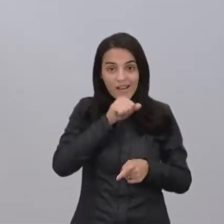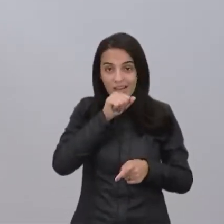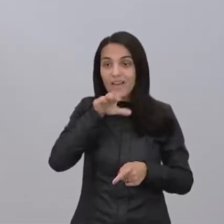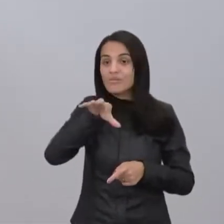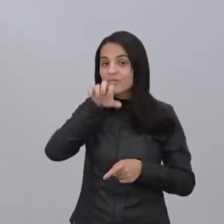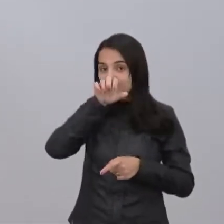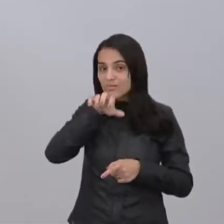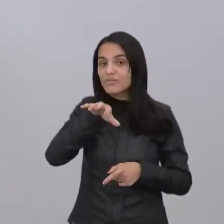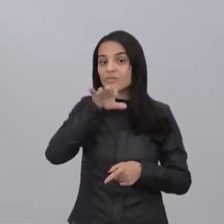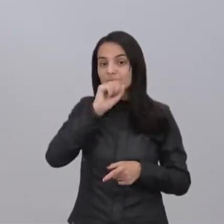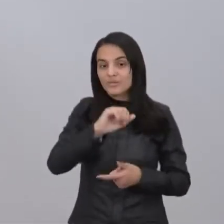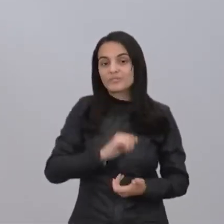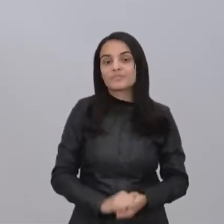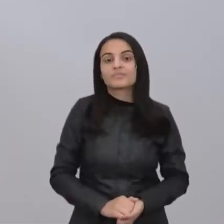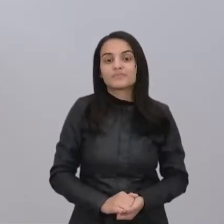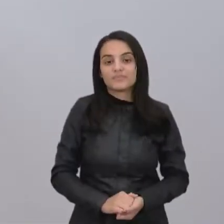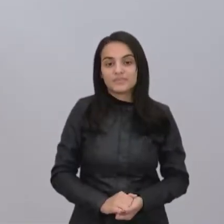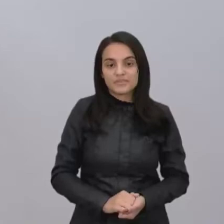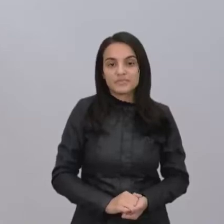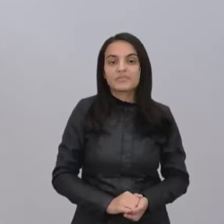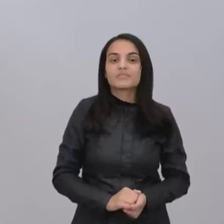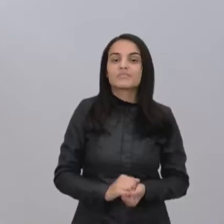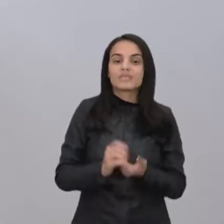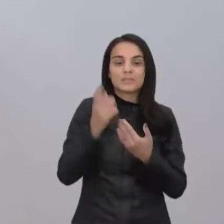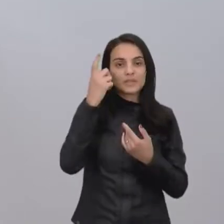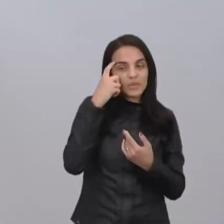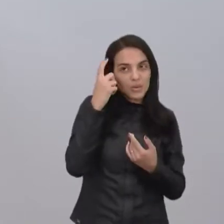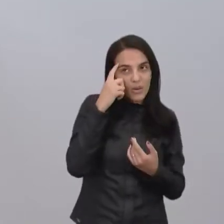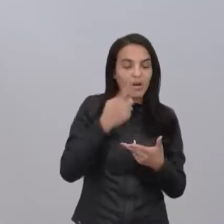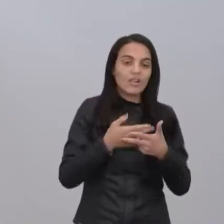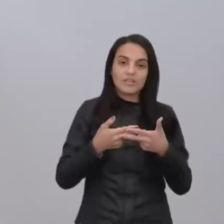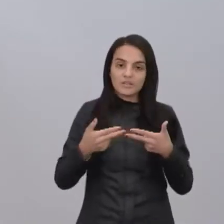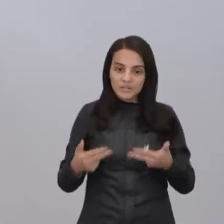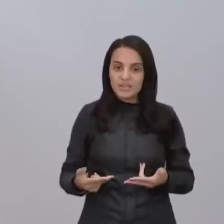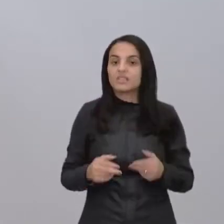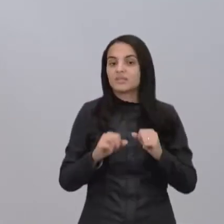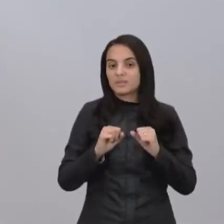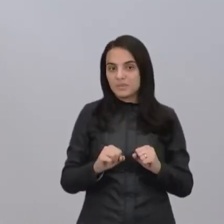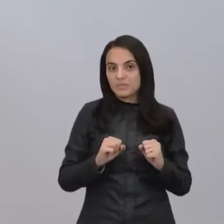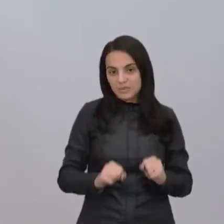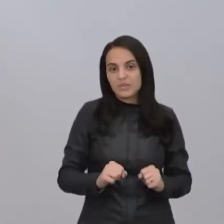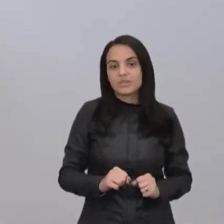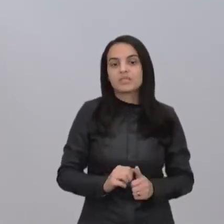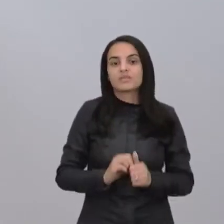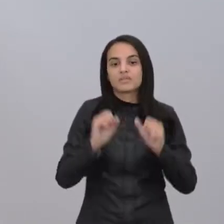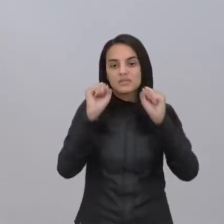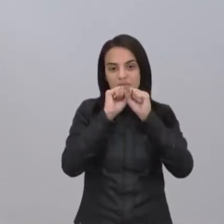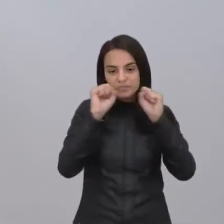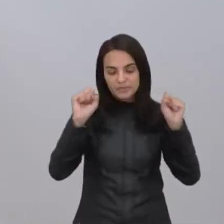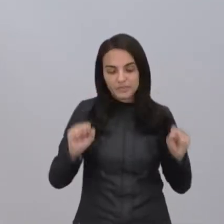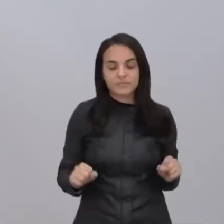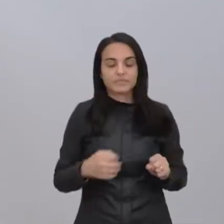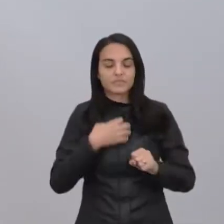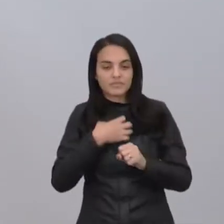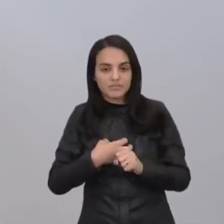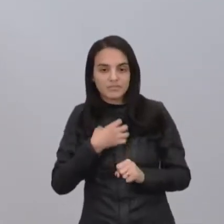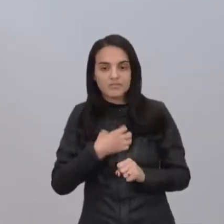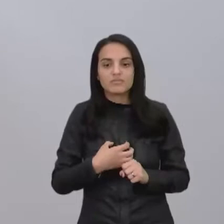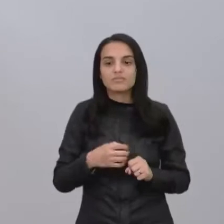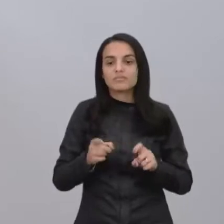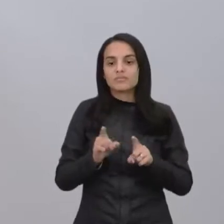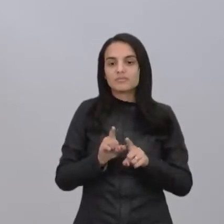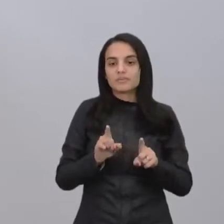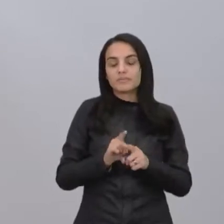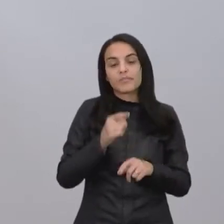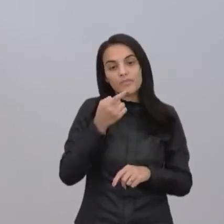nas questões de fisiologia, ou nos aspectos psicológicos, ou nos aspectos do sistema nervoso também. E